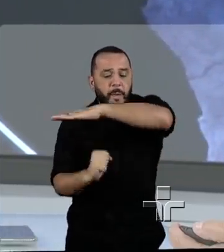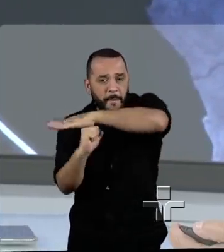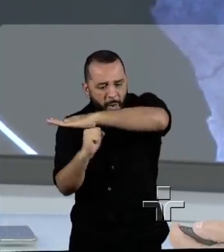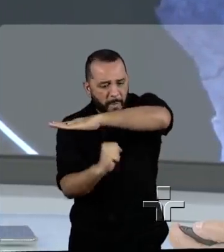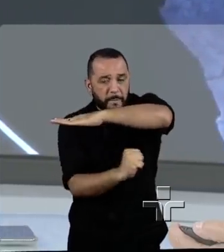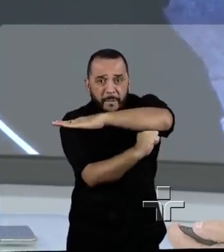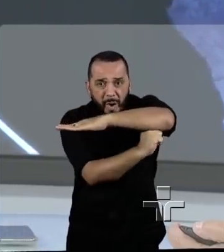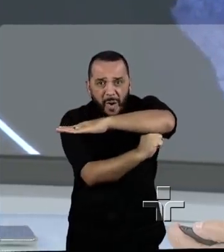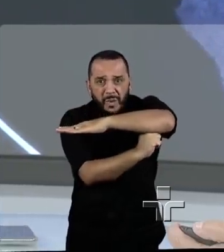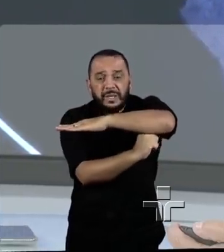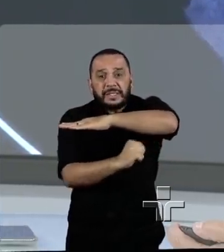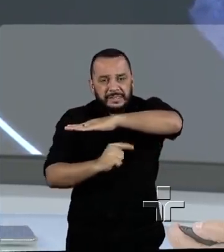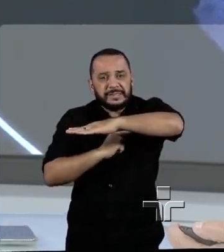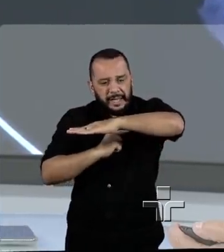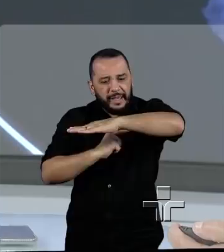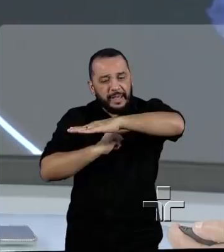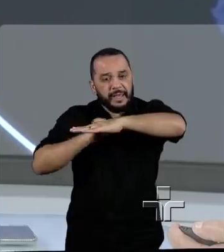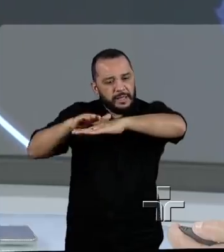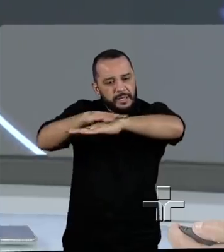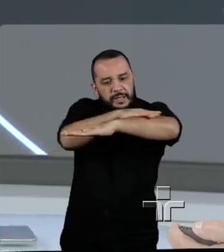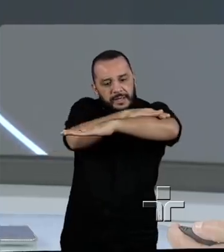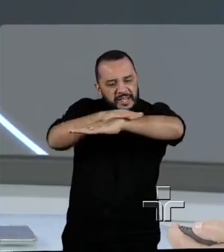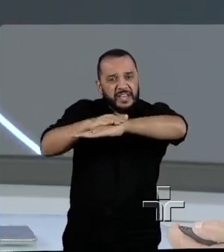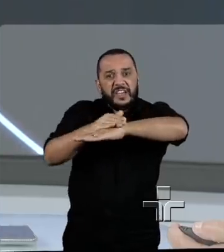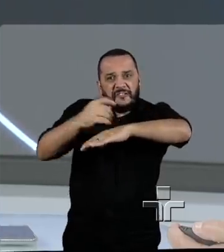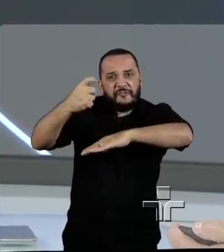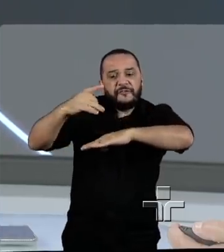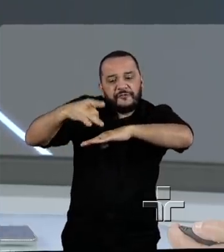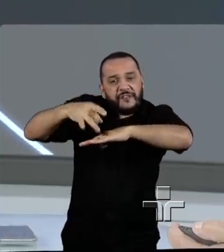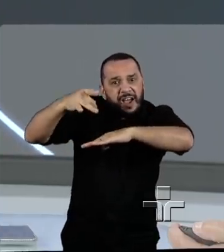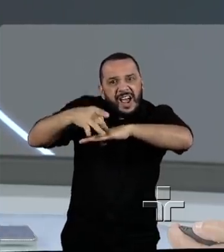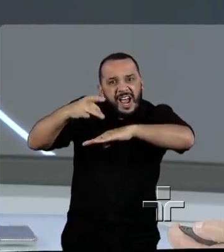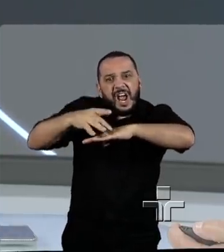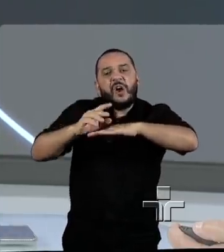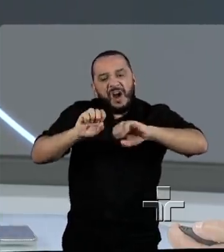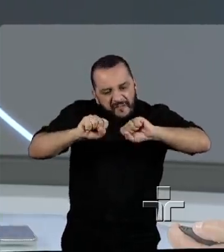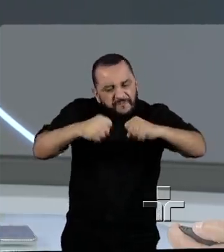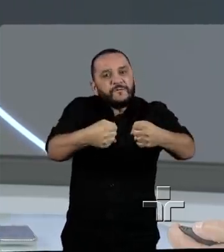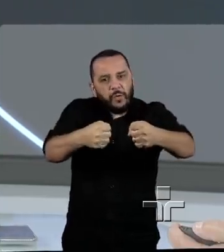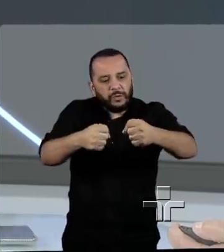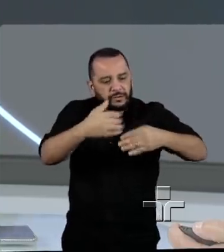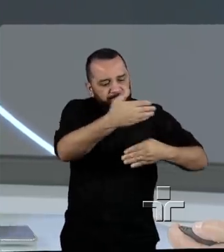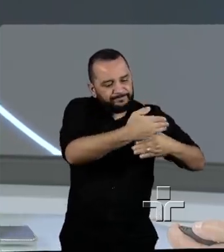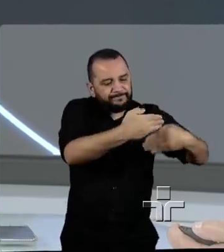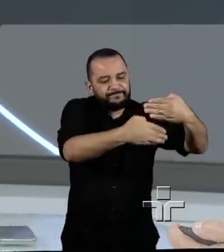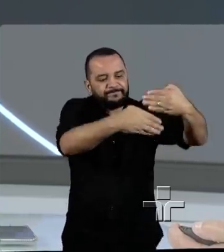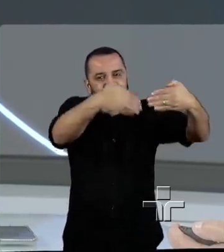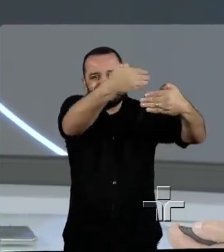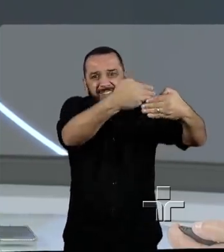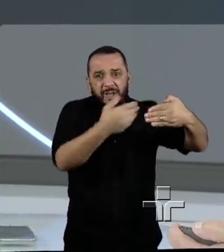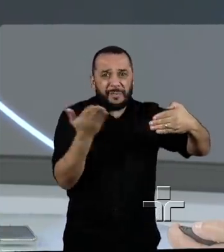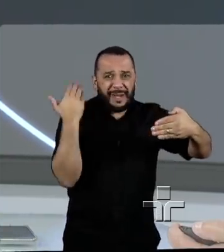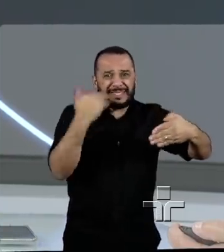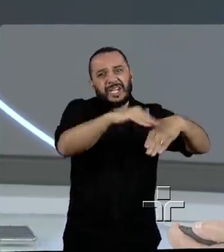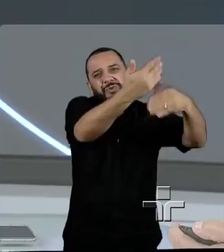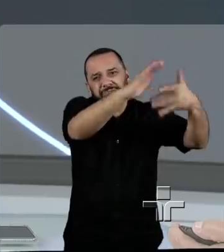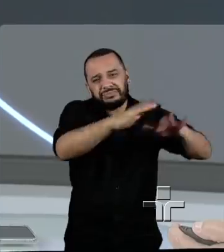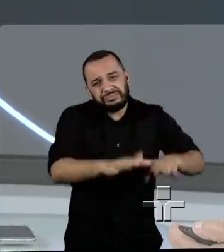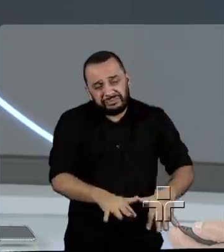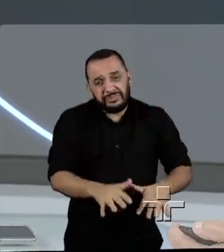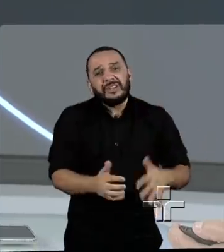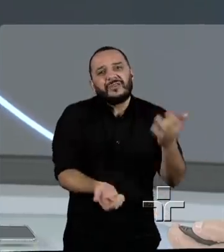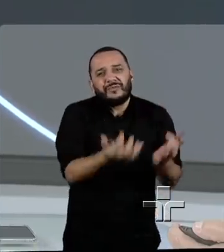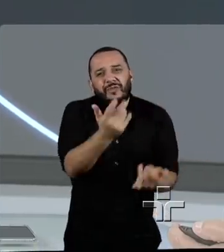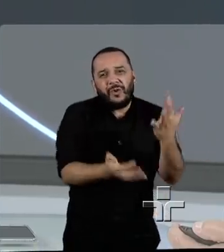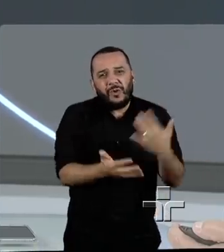museu recebeu um teto provisório de material metálico que vai garantir o reforço nas paredes do prédio destruído por um incêndio em setembro